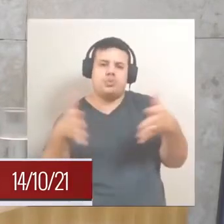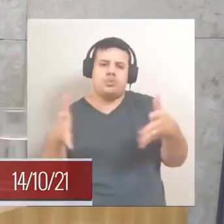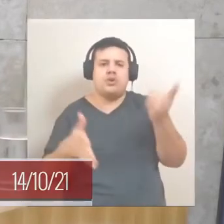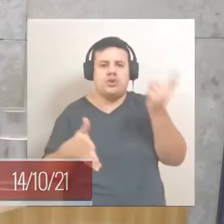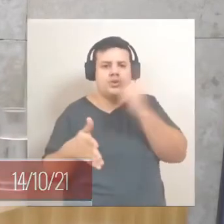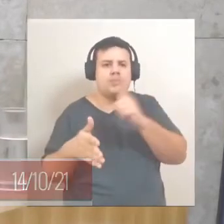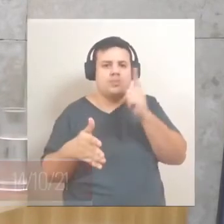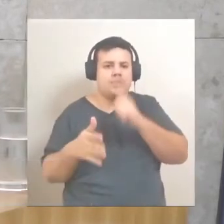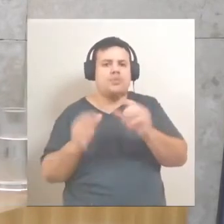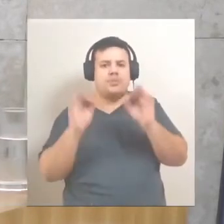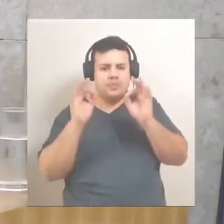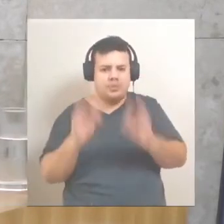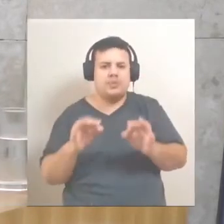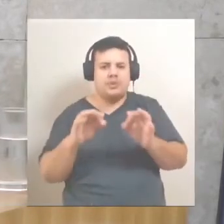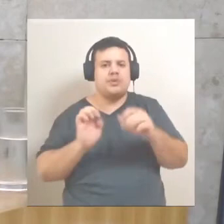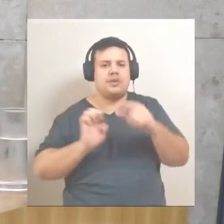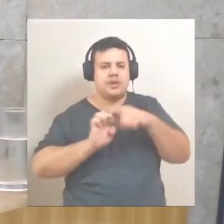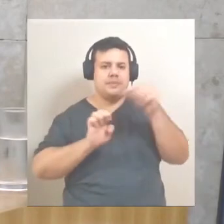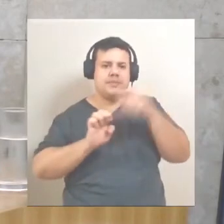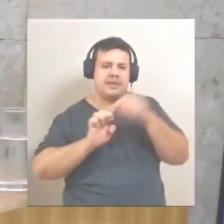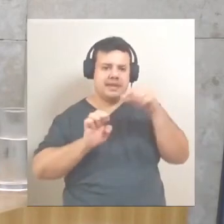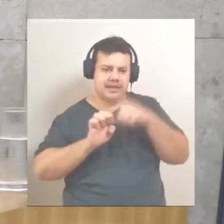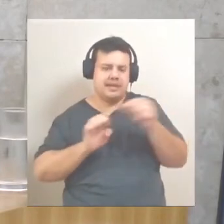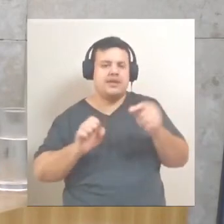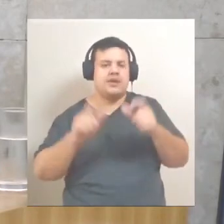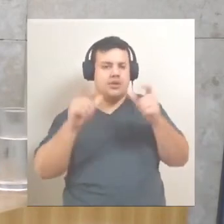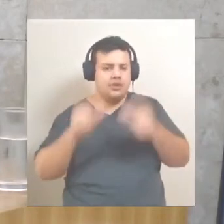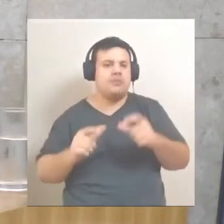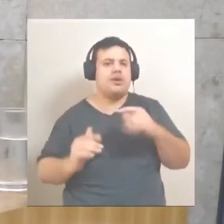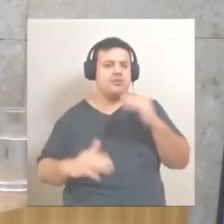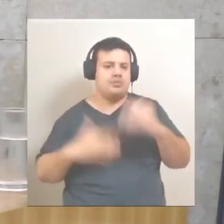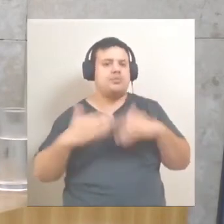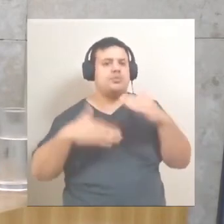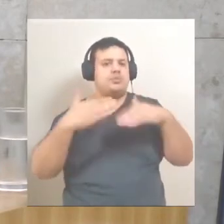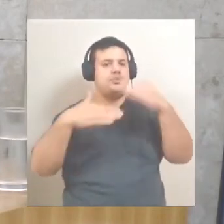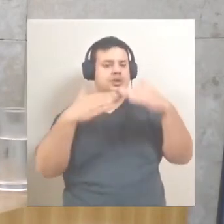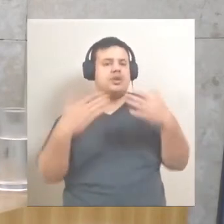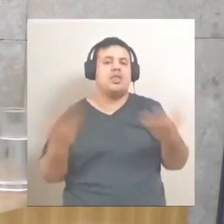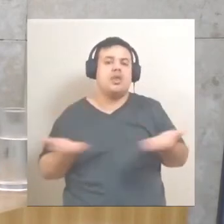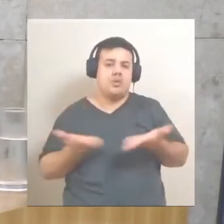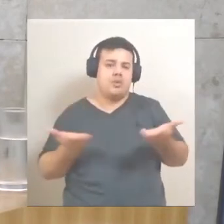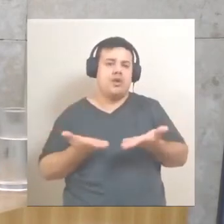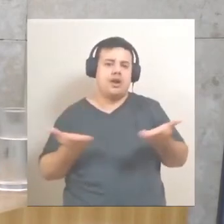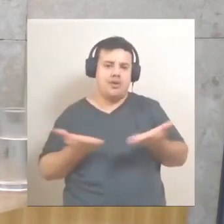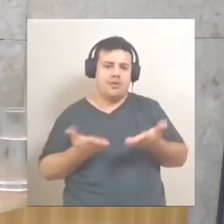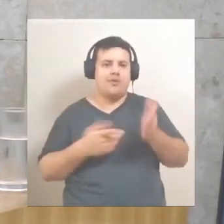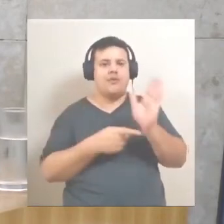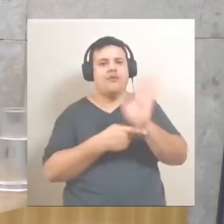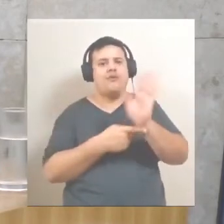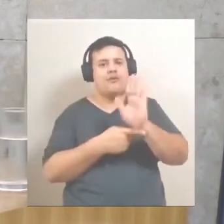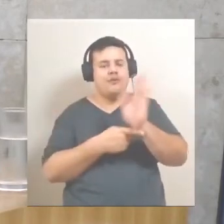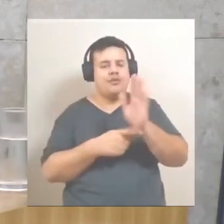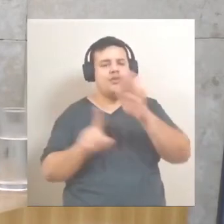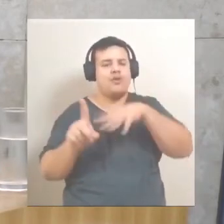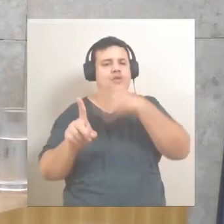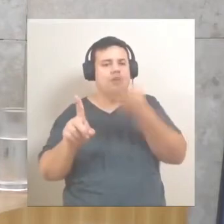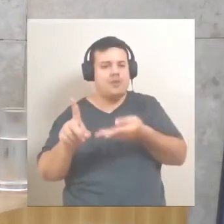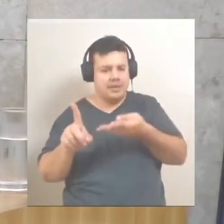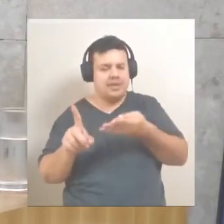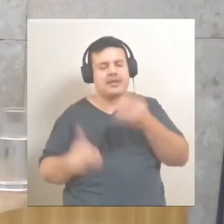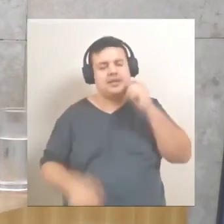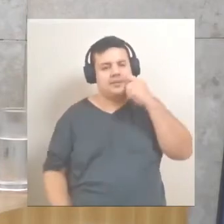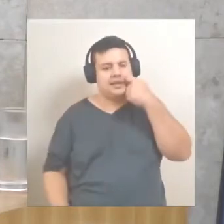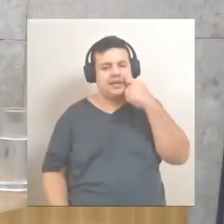em empreender no bairro que estava em ascensão. Nesse momento, então, o vídeo e a homenagem à padaria A